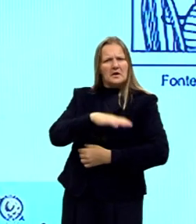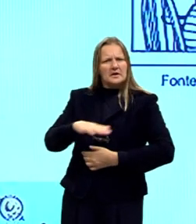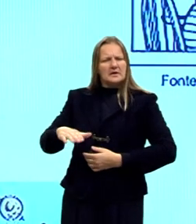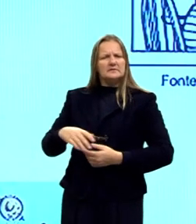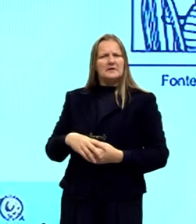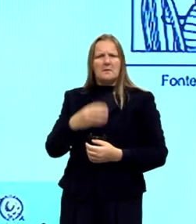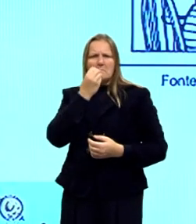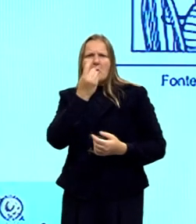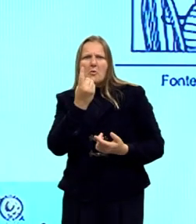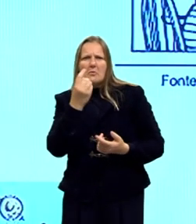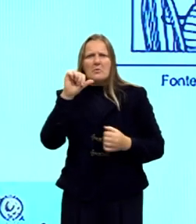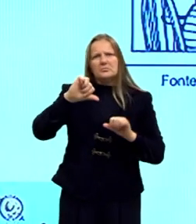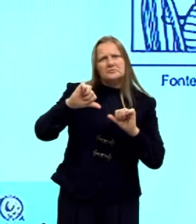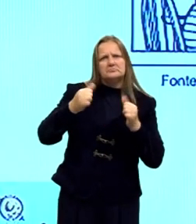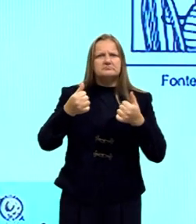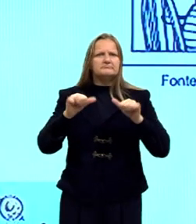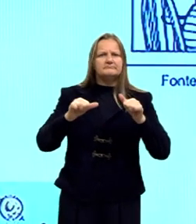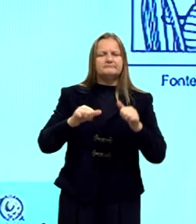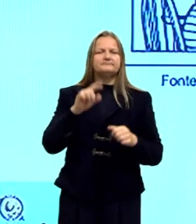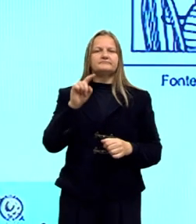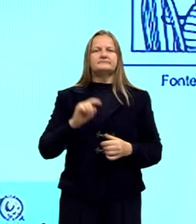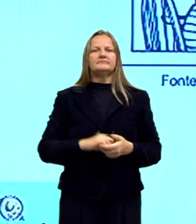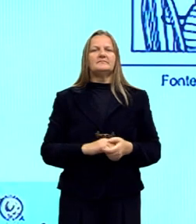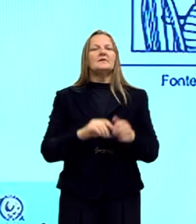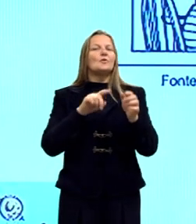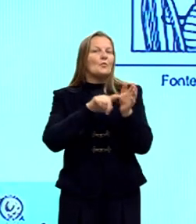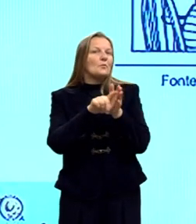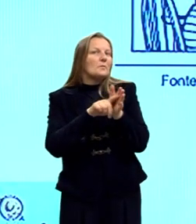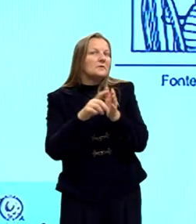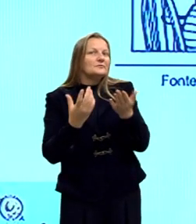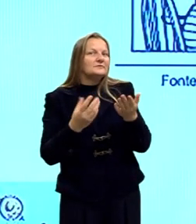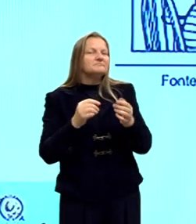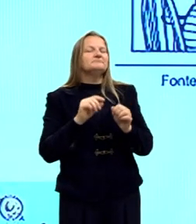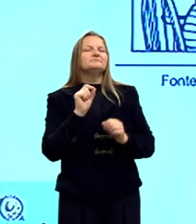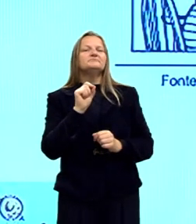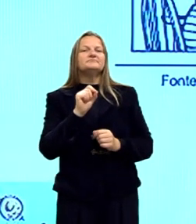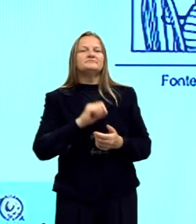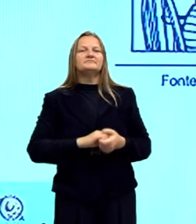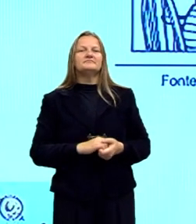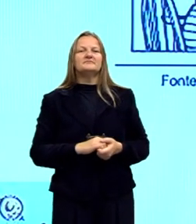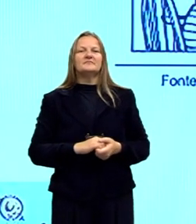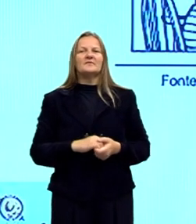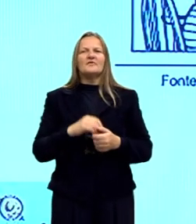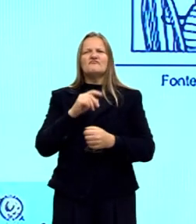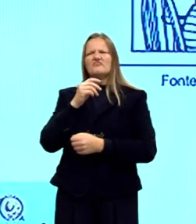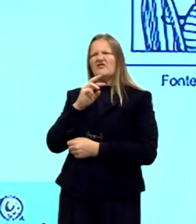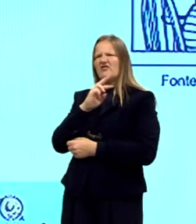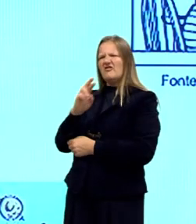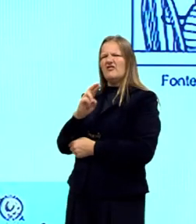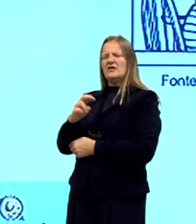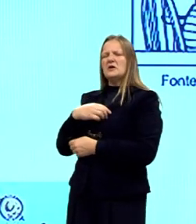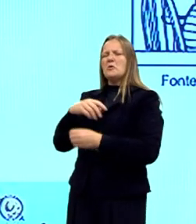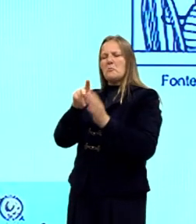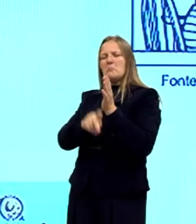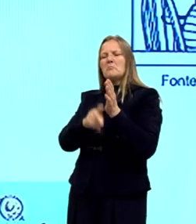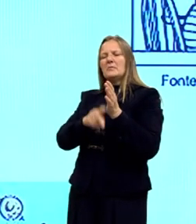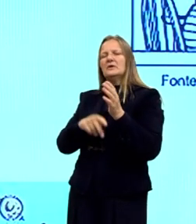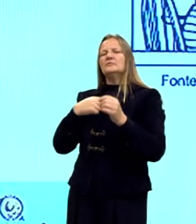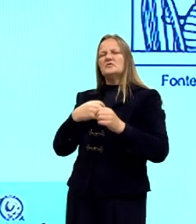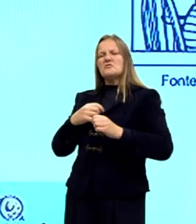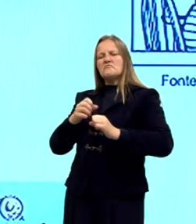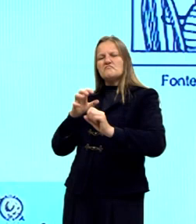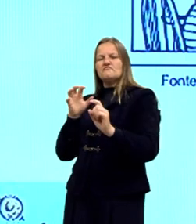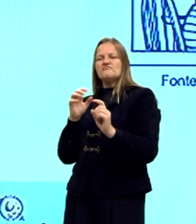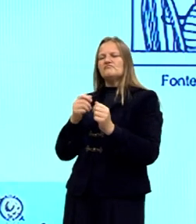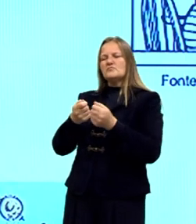tá mas isso é bom ou não aí eu o Haroldo pergunta tá fala e aí o Calvo negar isso é meu plano né colocar ele